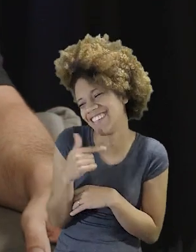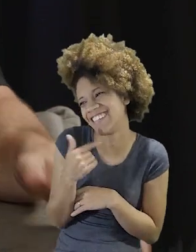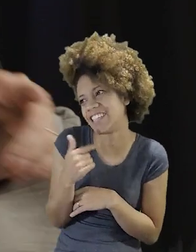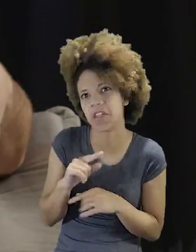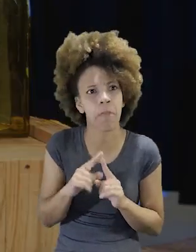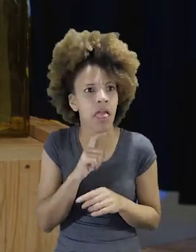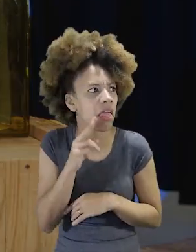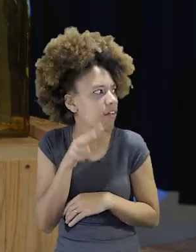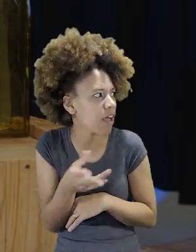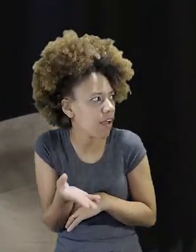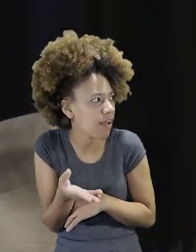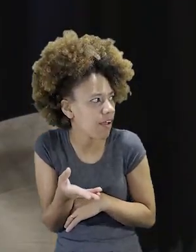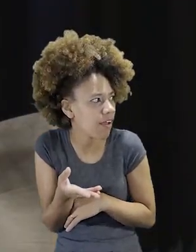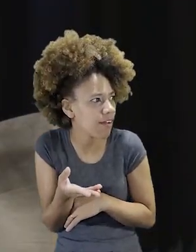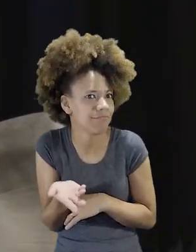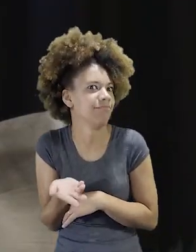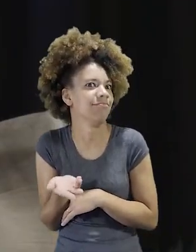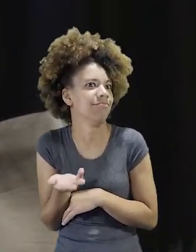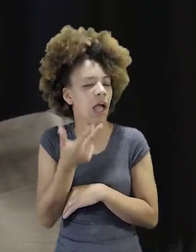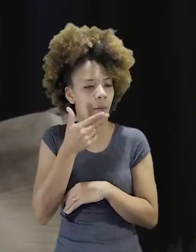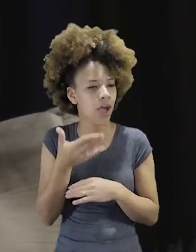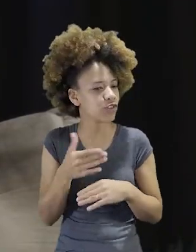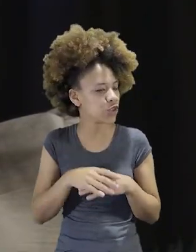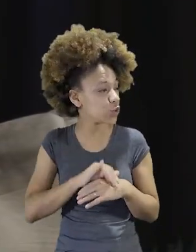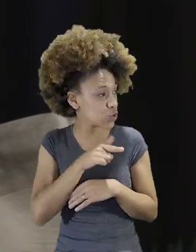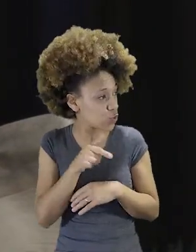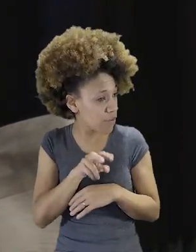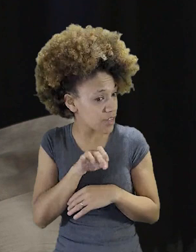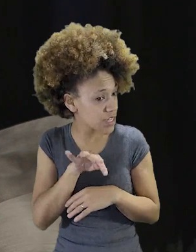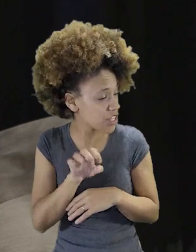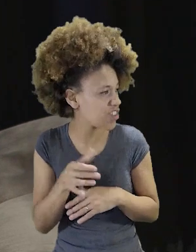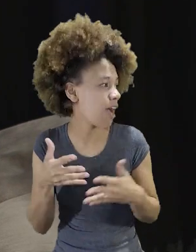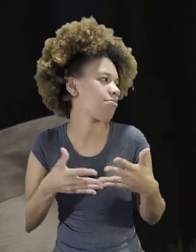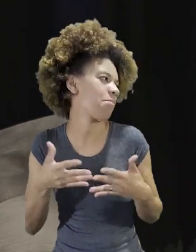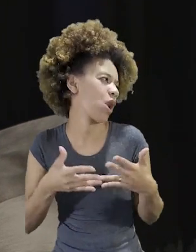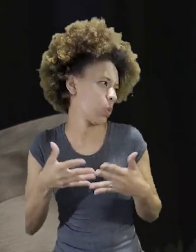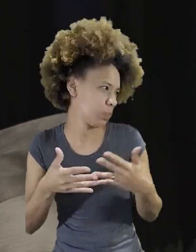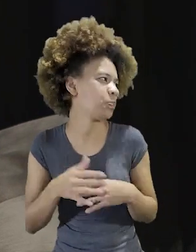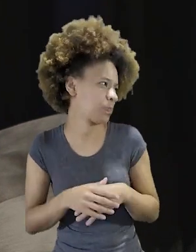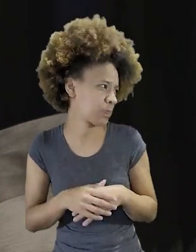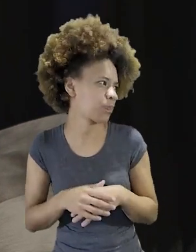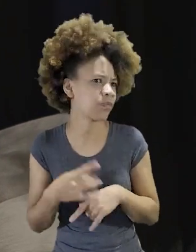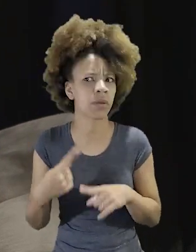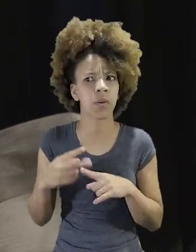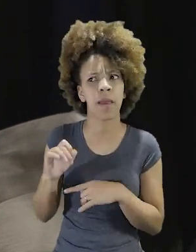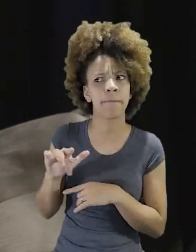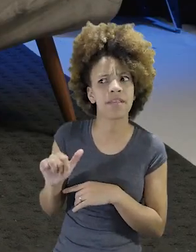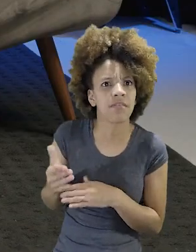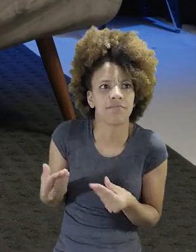ele é muito engraçado Então mas ninguém vê isso eu eu tava falando eu acho que o João Vicente atrapalhou o Emicida